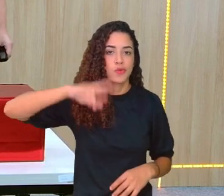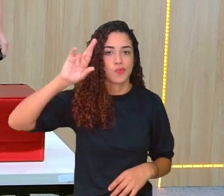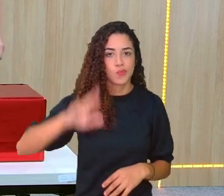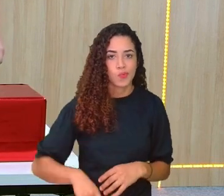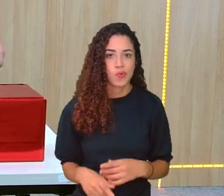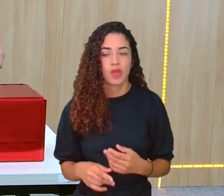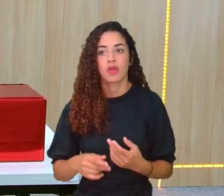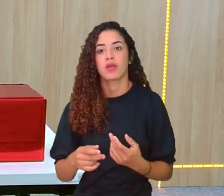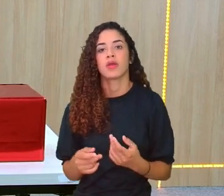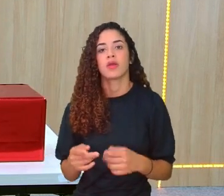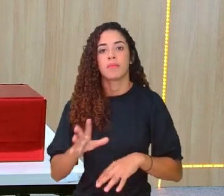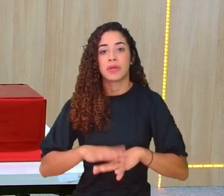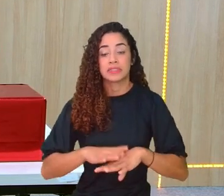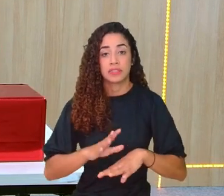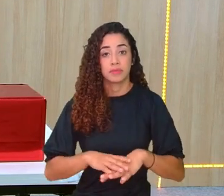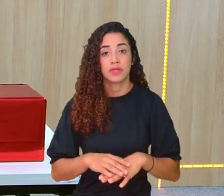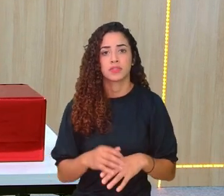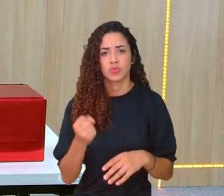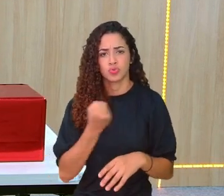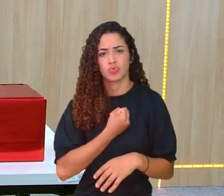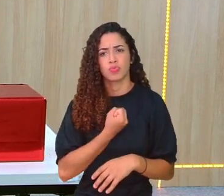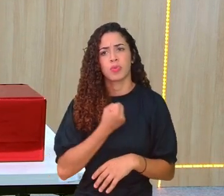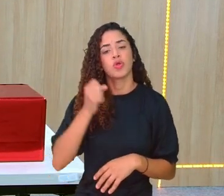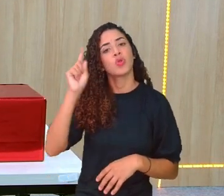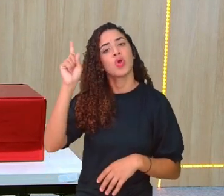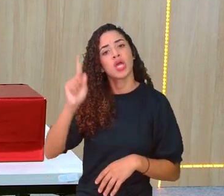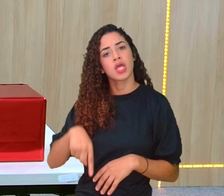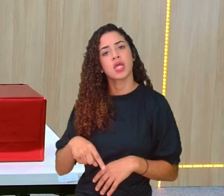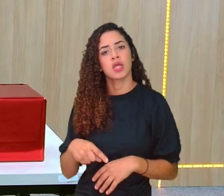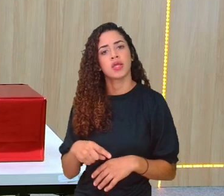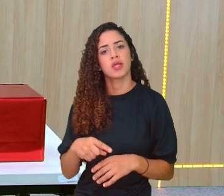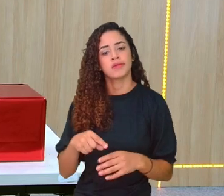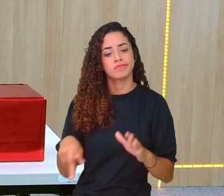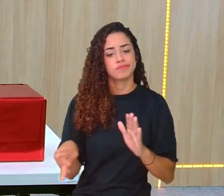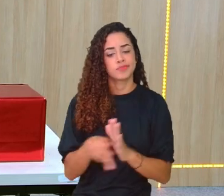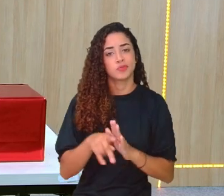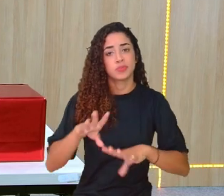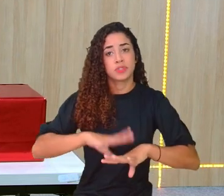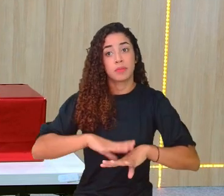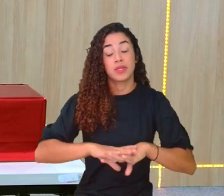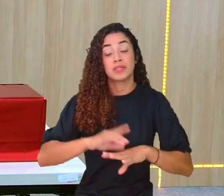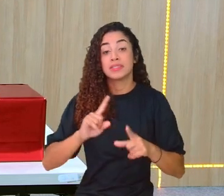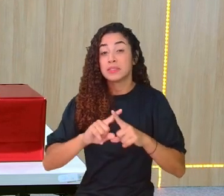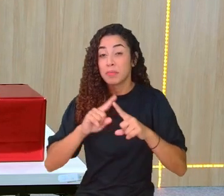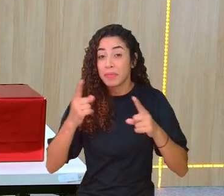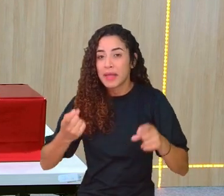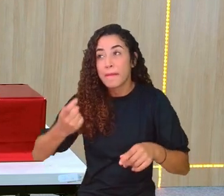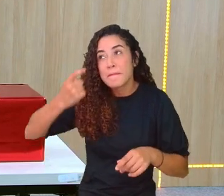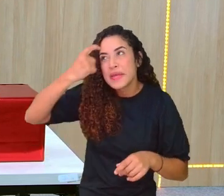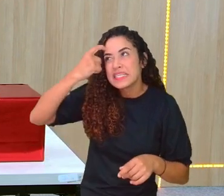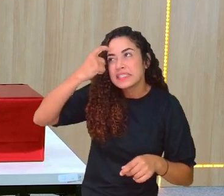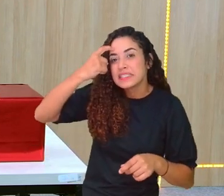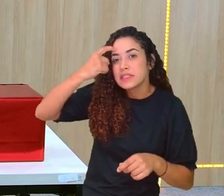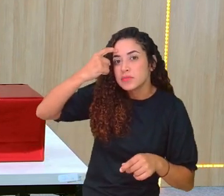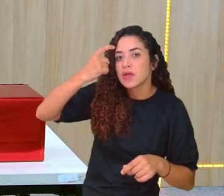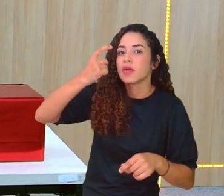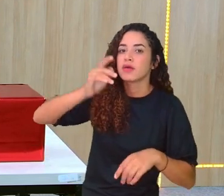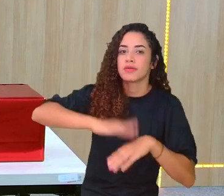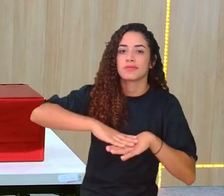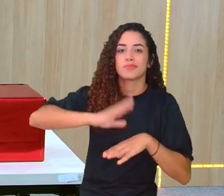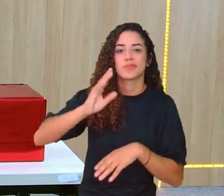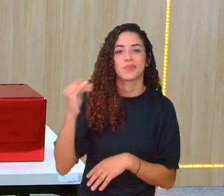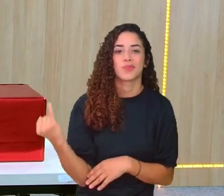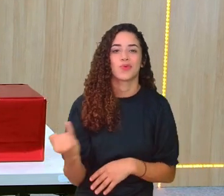Número é do universo da matemática, sim. Mas o pensamento é que é mais importante.